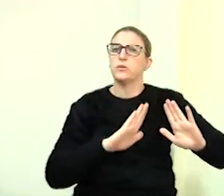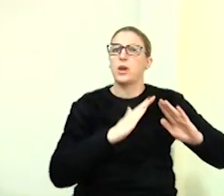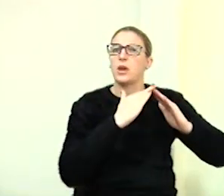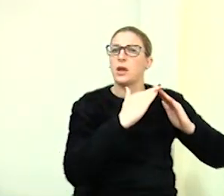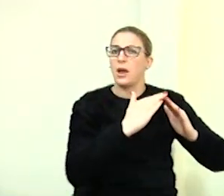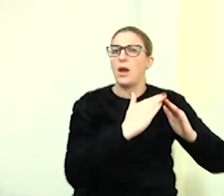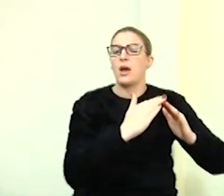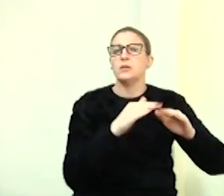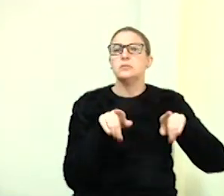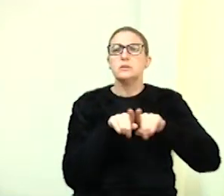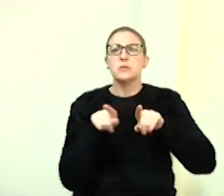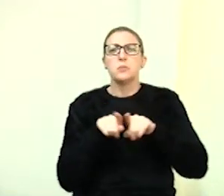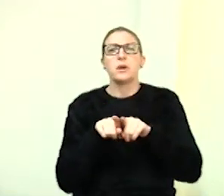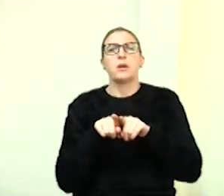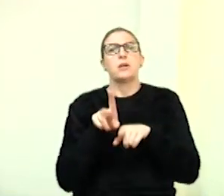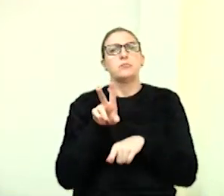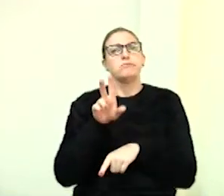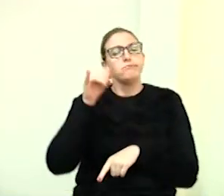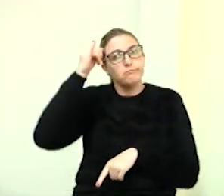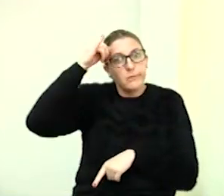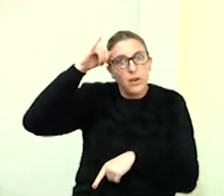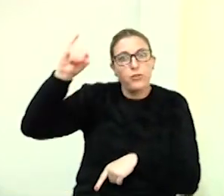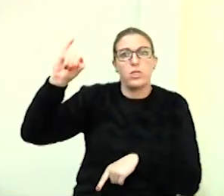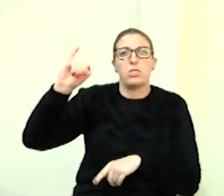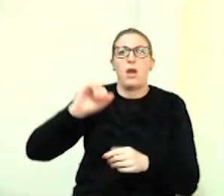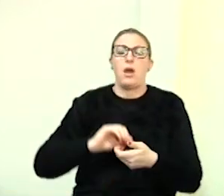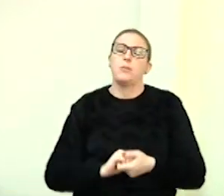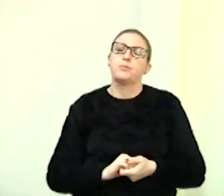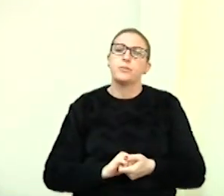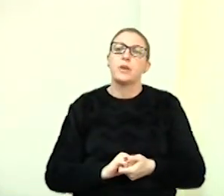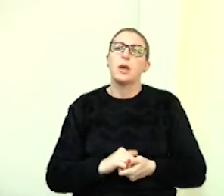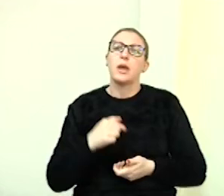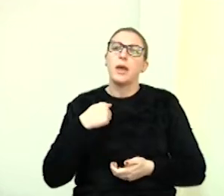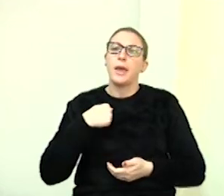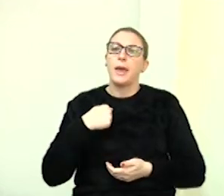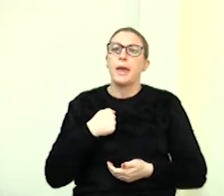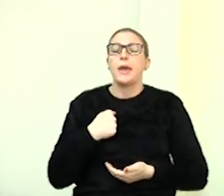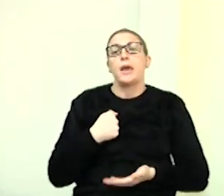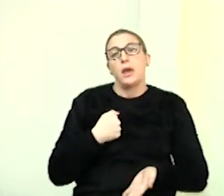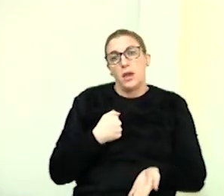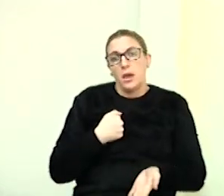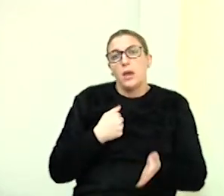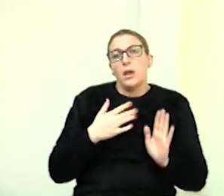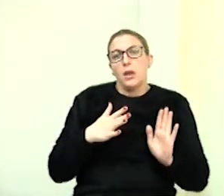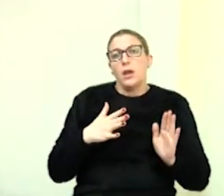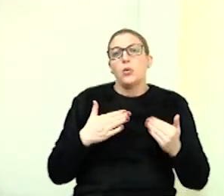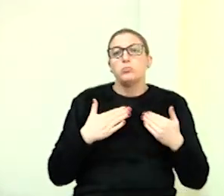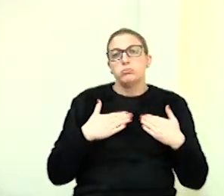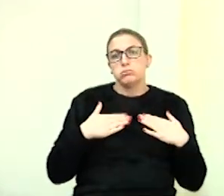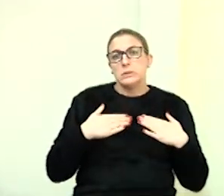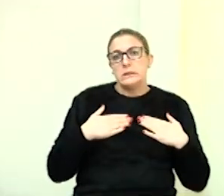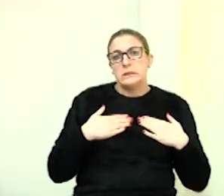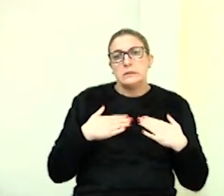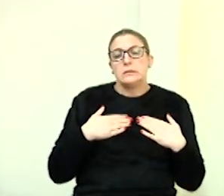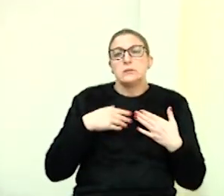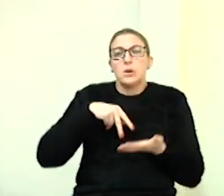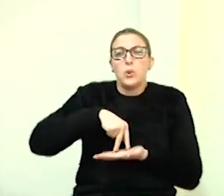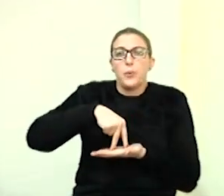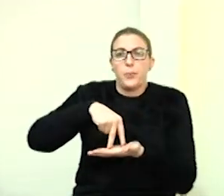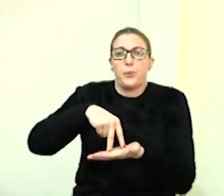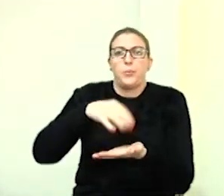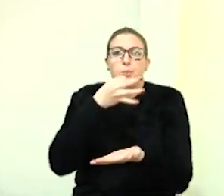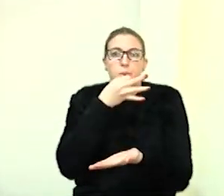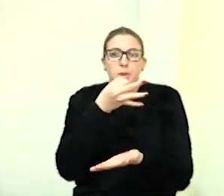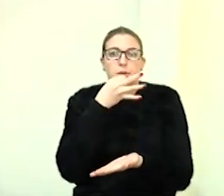Então, presidente, eu vou manter a minha coerência votando pela